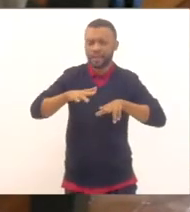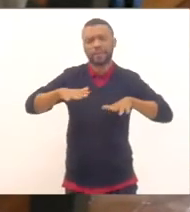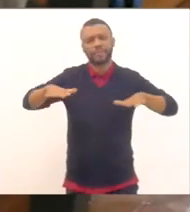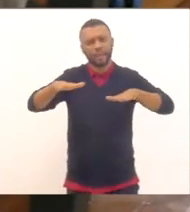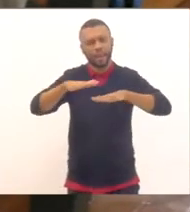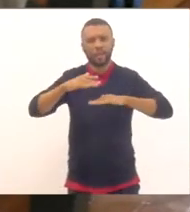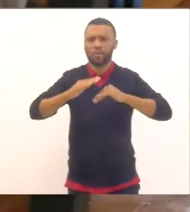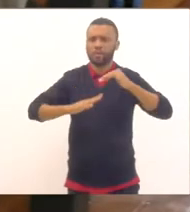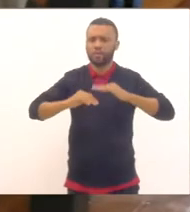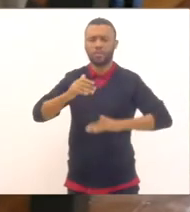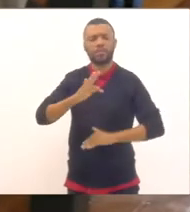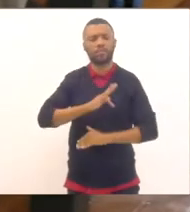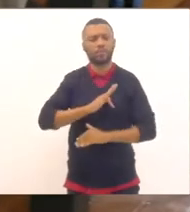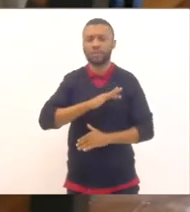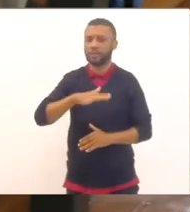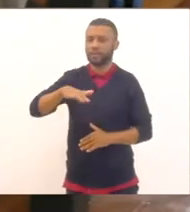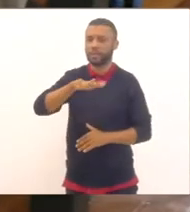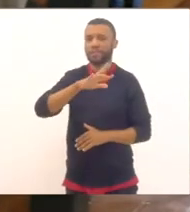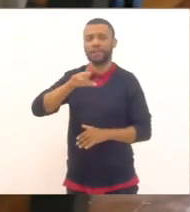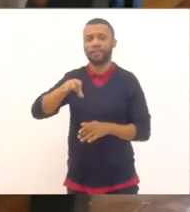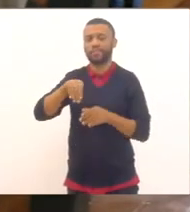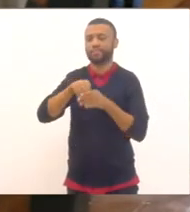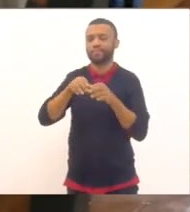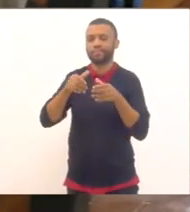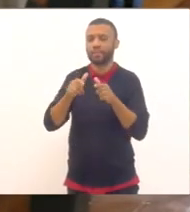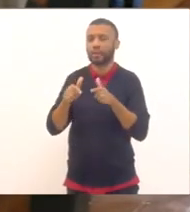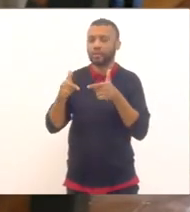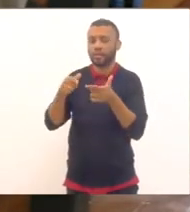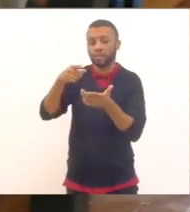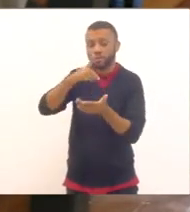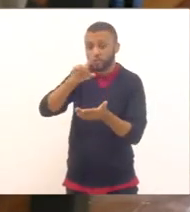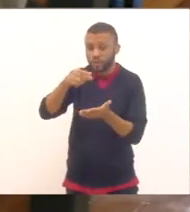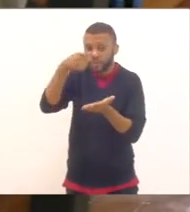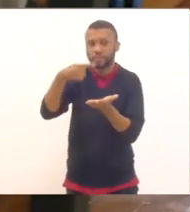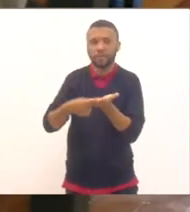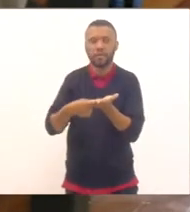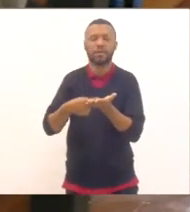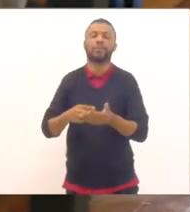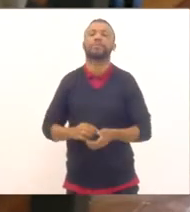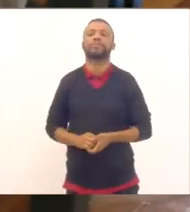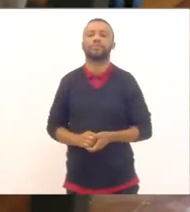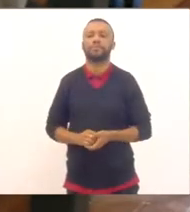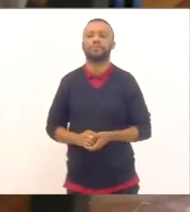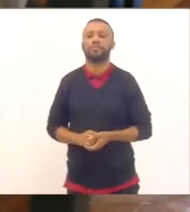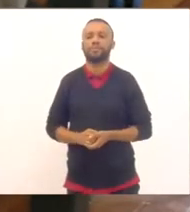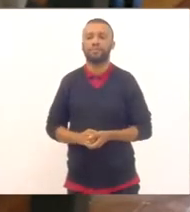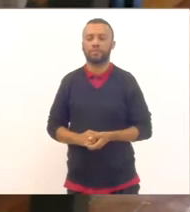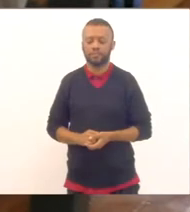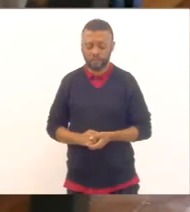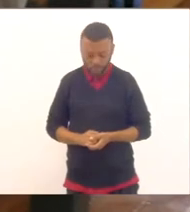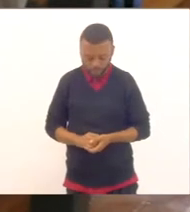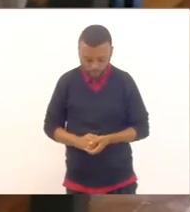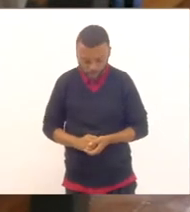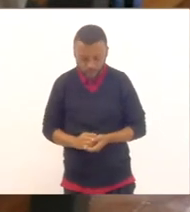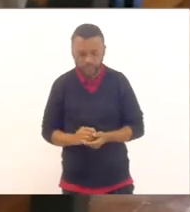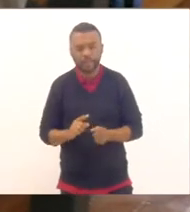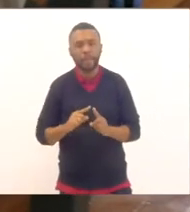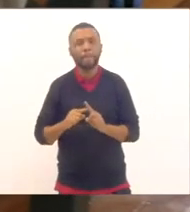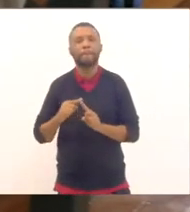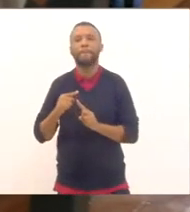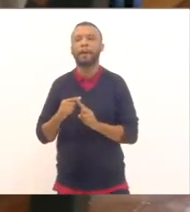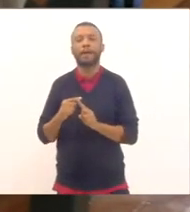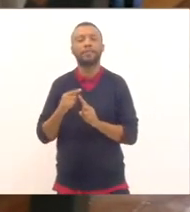que vão compor a sua operação no dia designado Oi Aline serviço